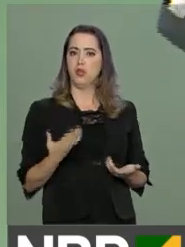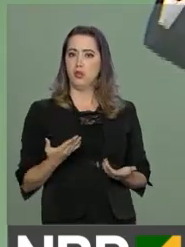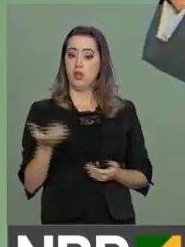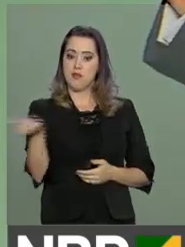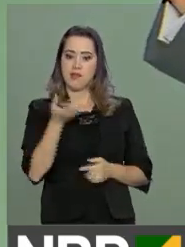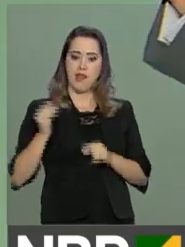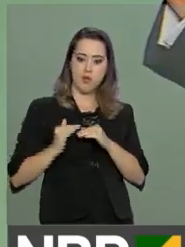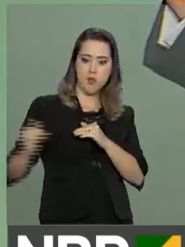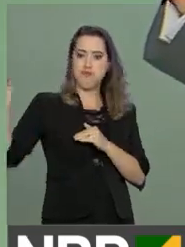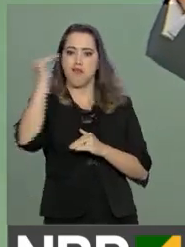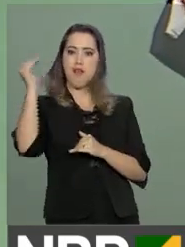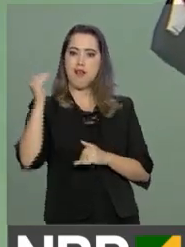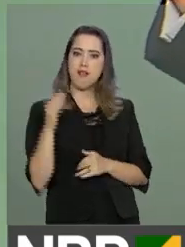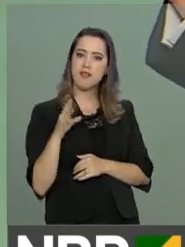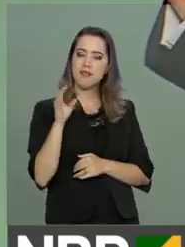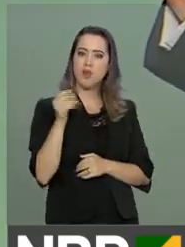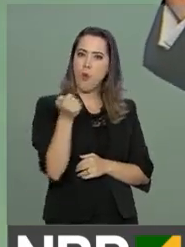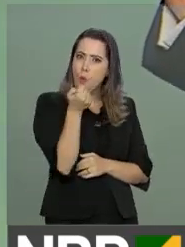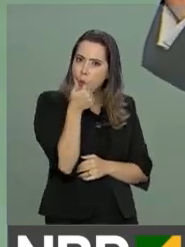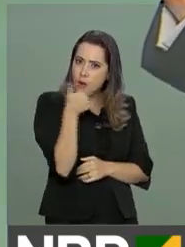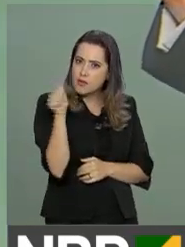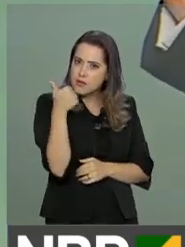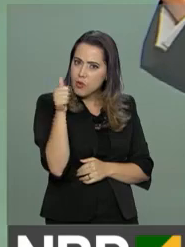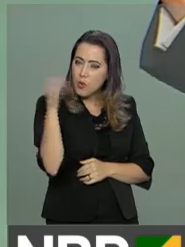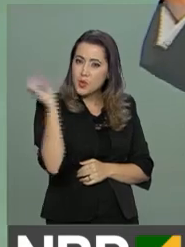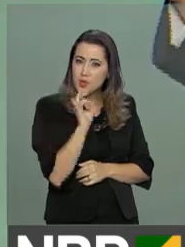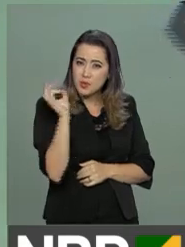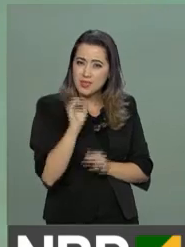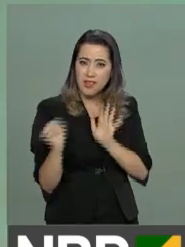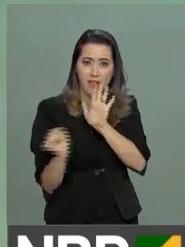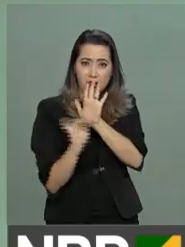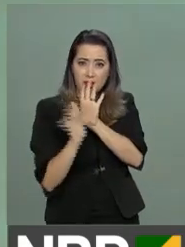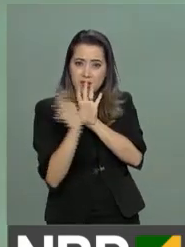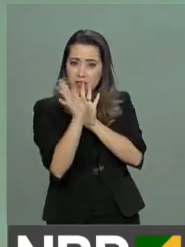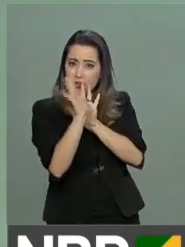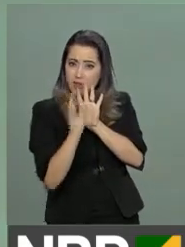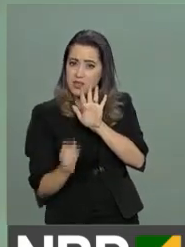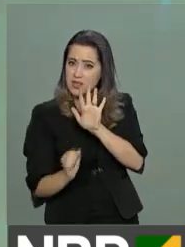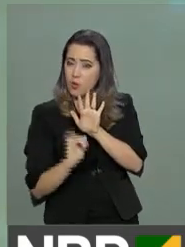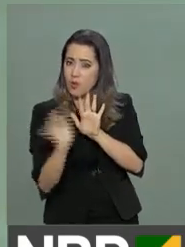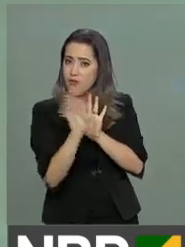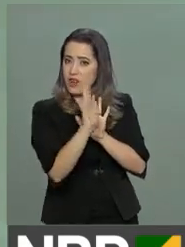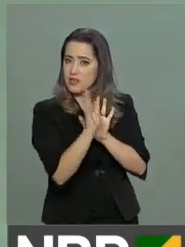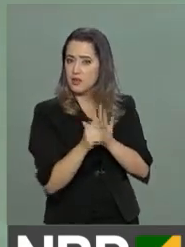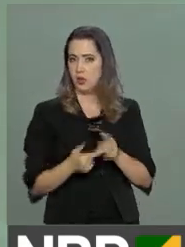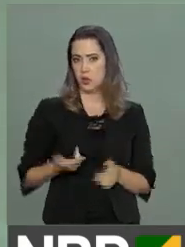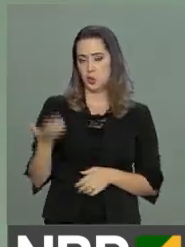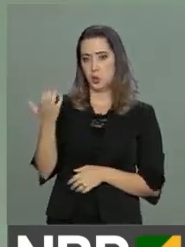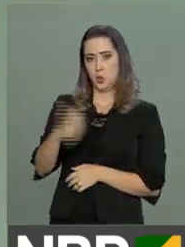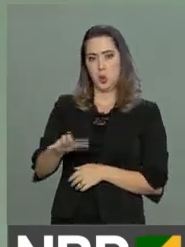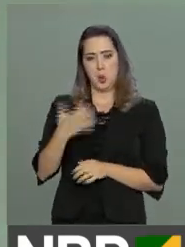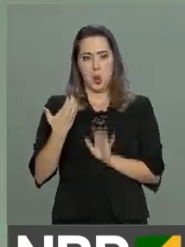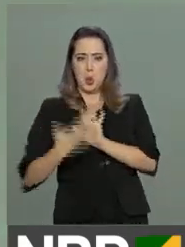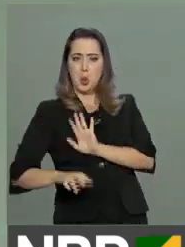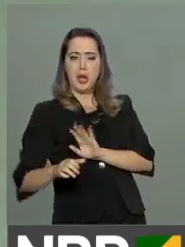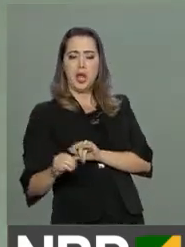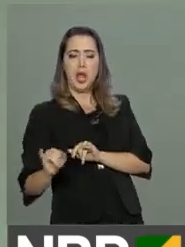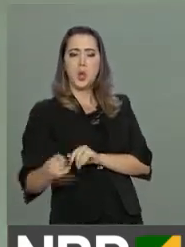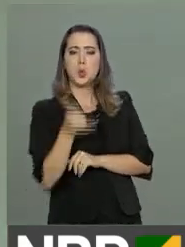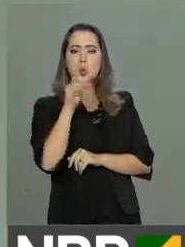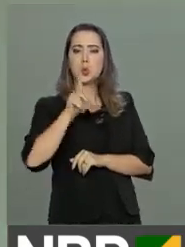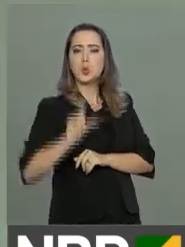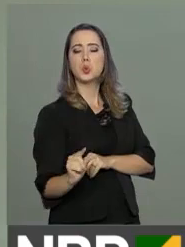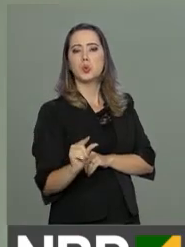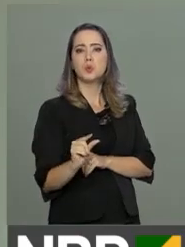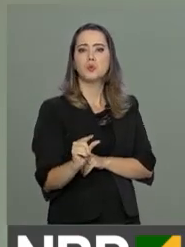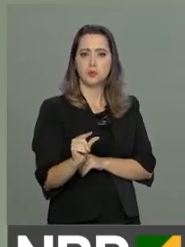2,9, eu quero aquela de quase 11%. Eu não quero os juros menores de 6,5%